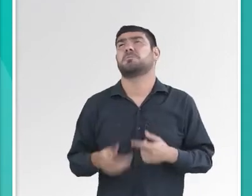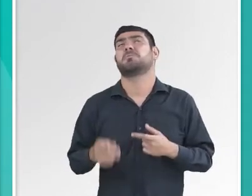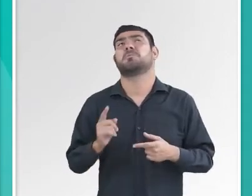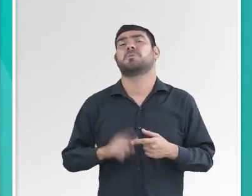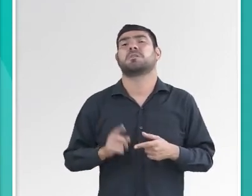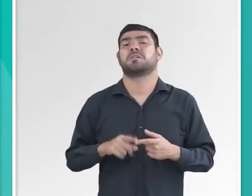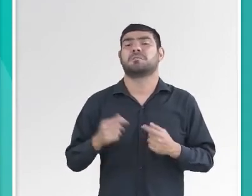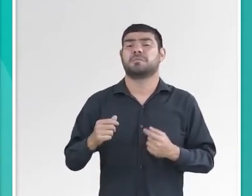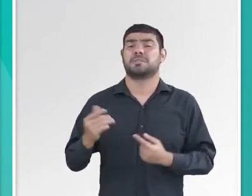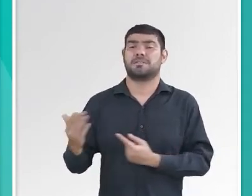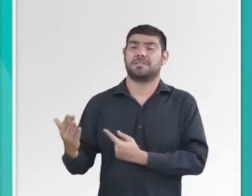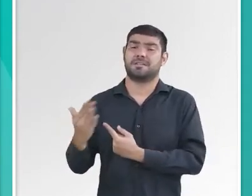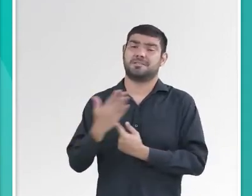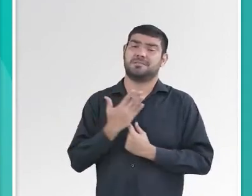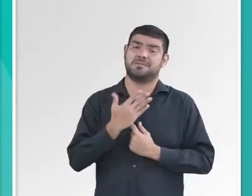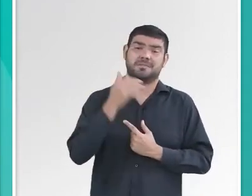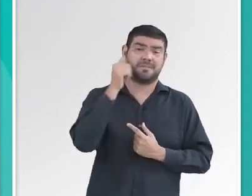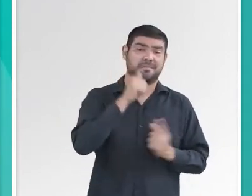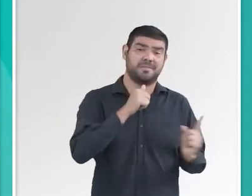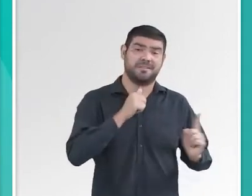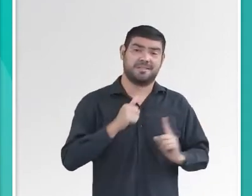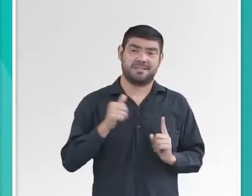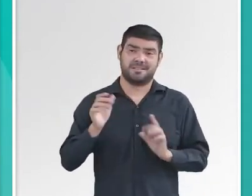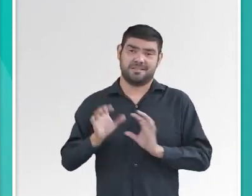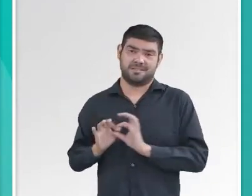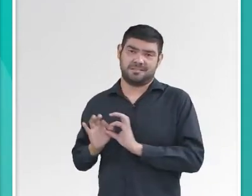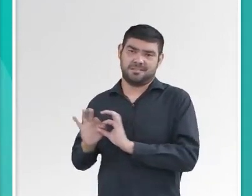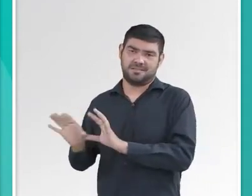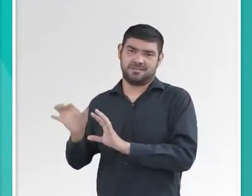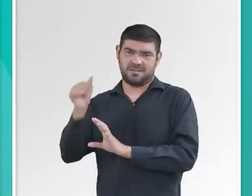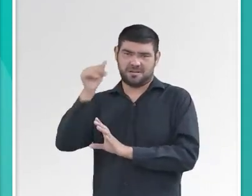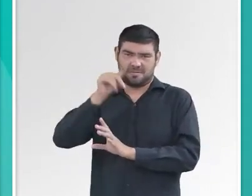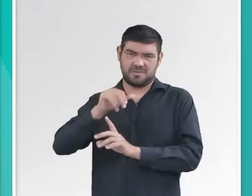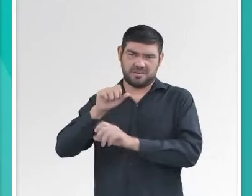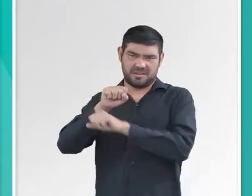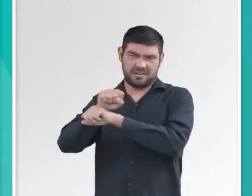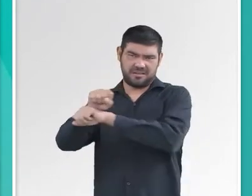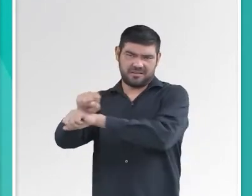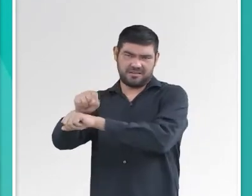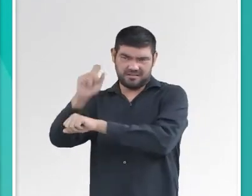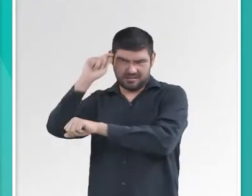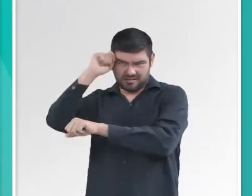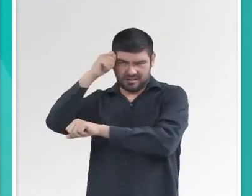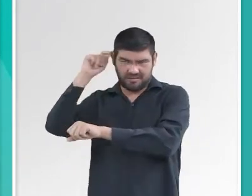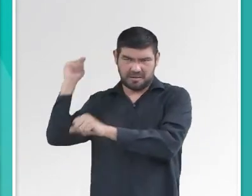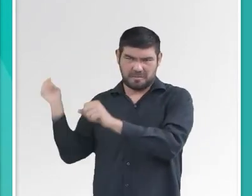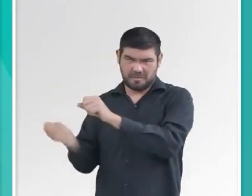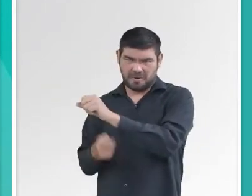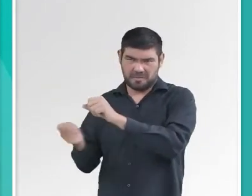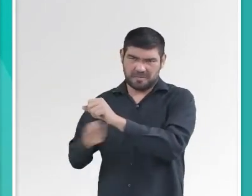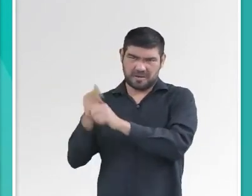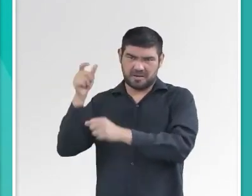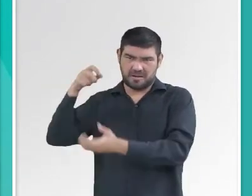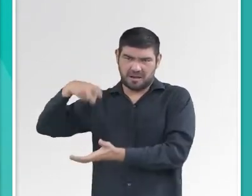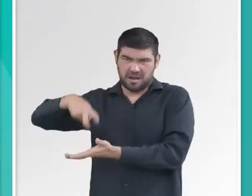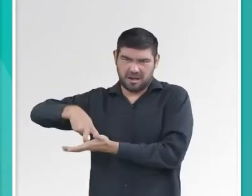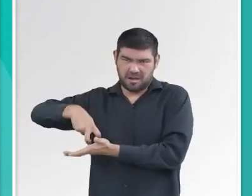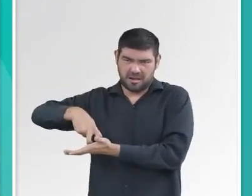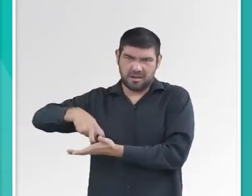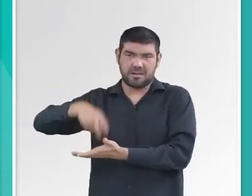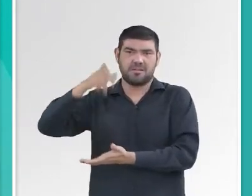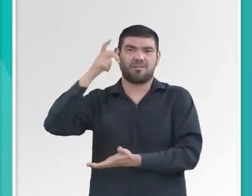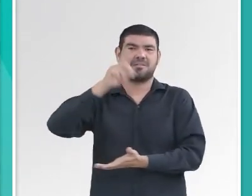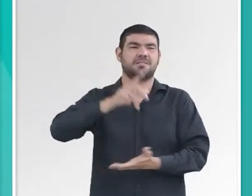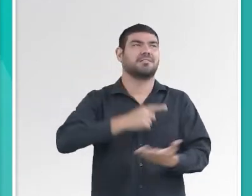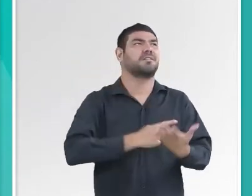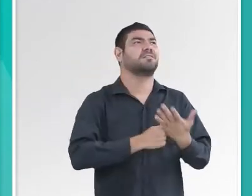da ajuda de Sinhá Rita. Então ele deixou a criada ser punida e conseguiu, no caso aí, teoricamente, a sua